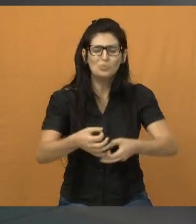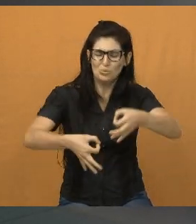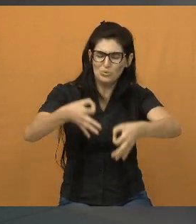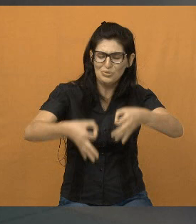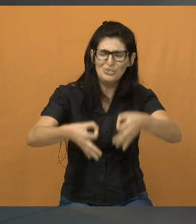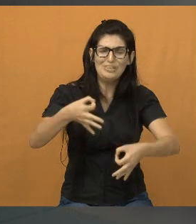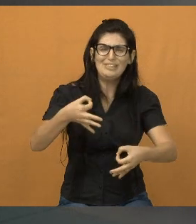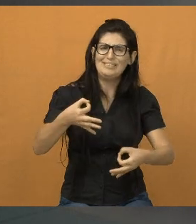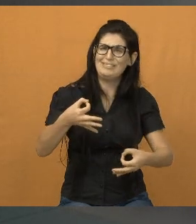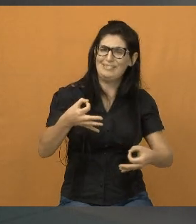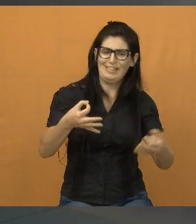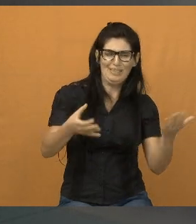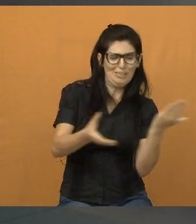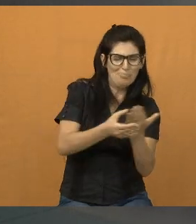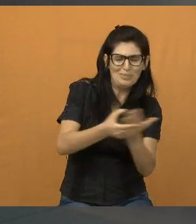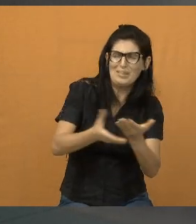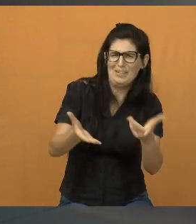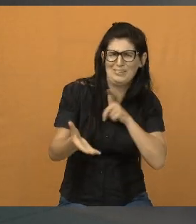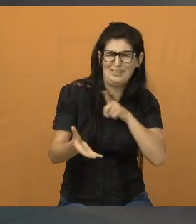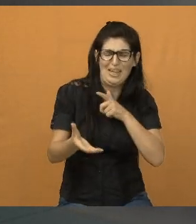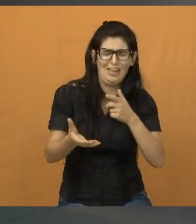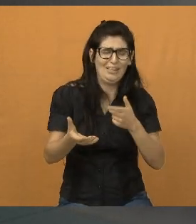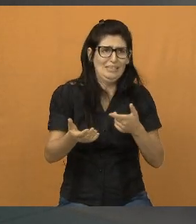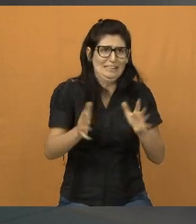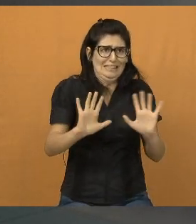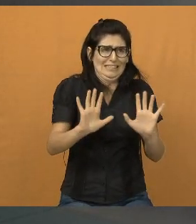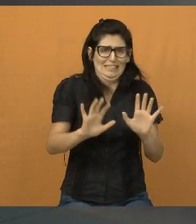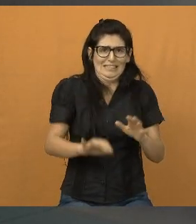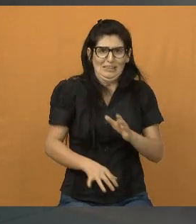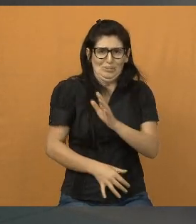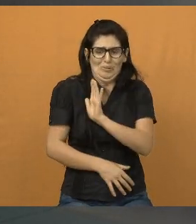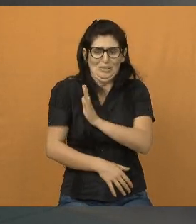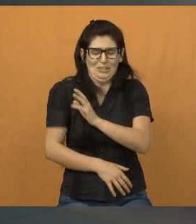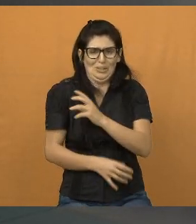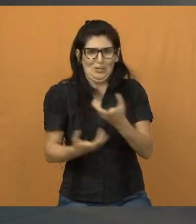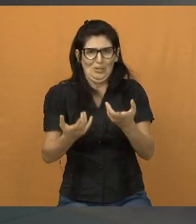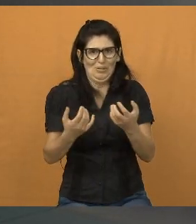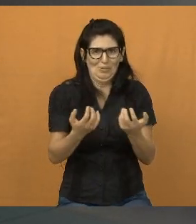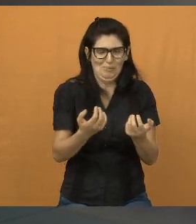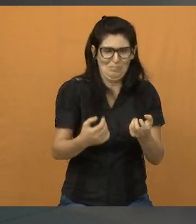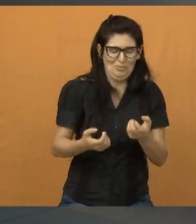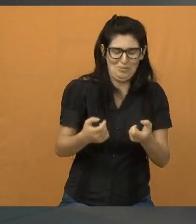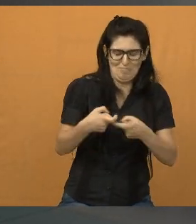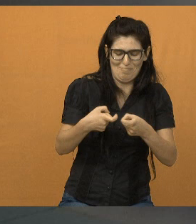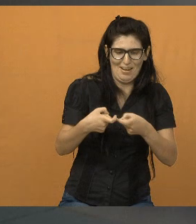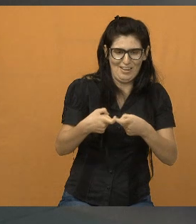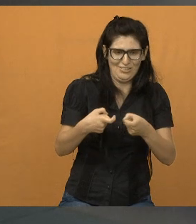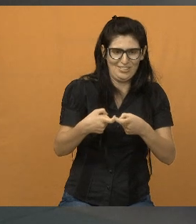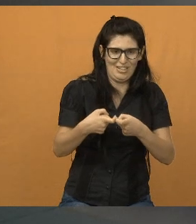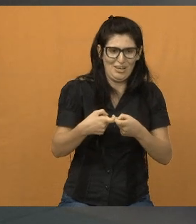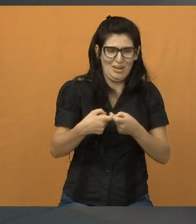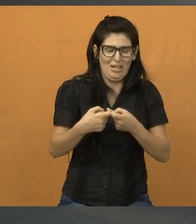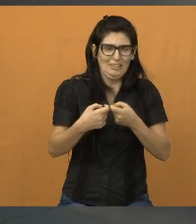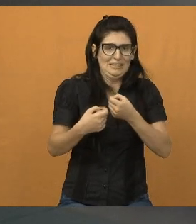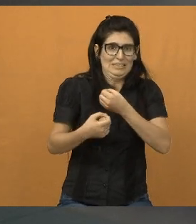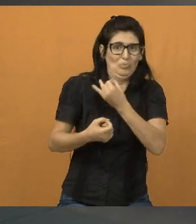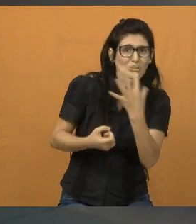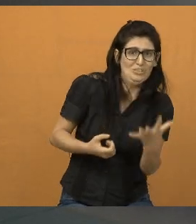né, judiciários que tem, meu coração aqui, enquanto médica, sofre, dói, porque eu fico pensando quantos losartanas,